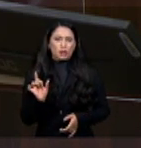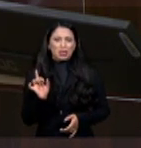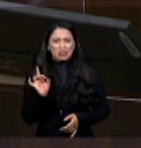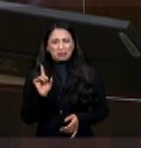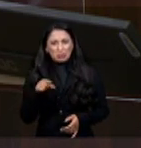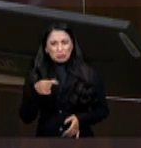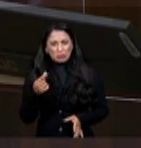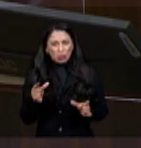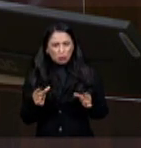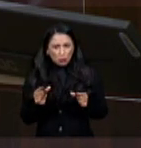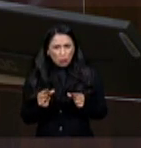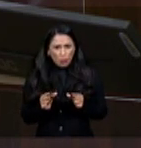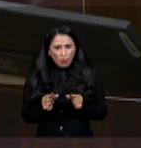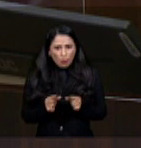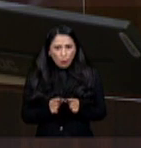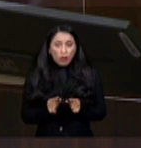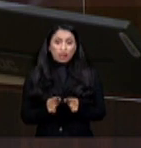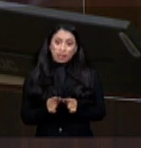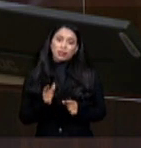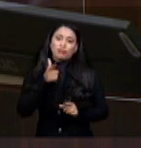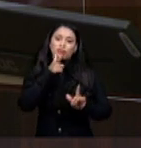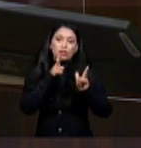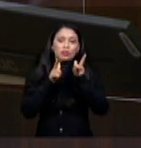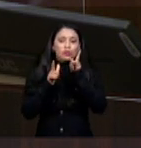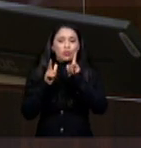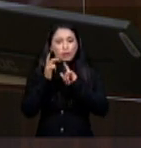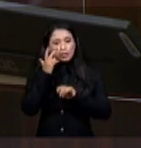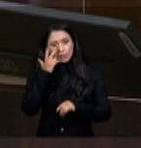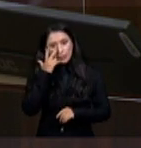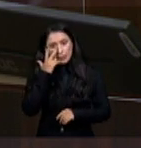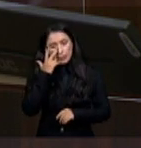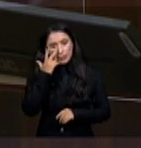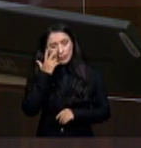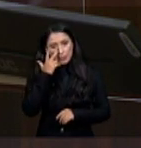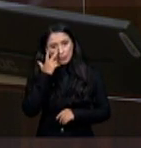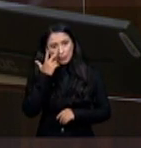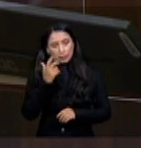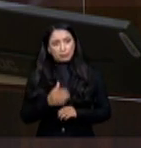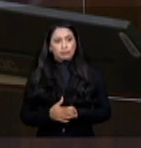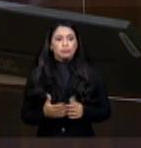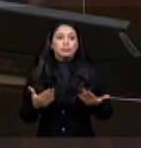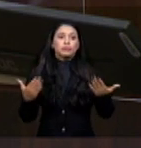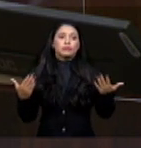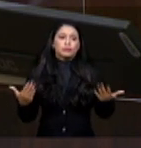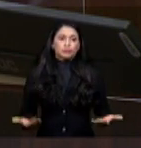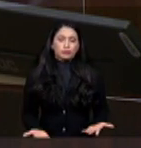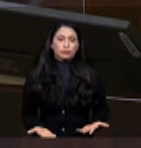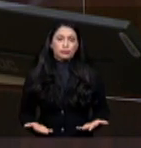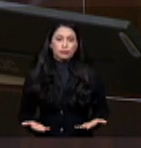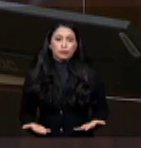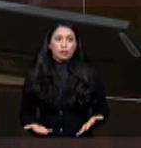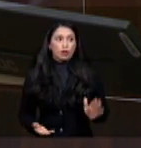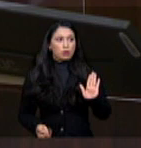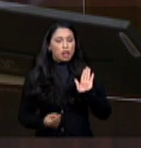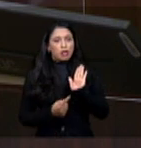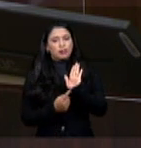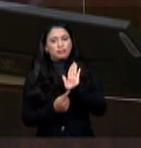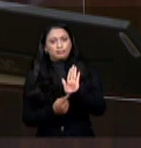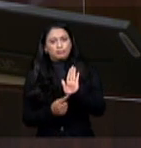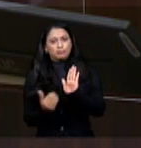que conseguiu esta esta conquista aí fim ah ah essa projeção